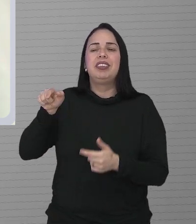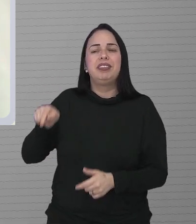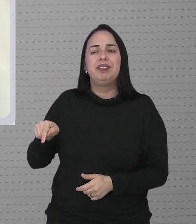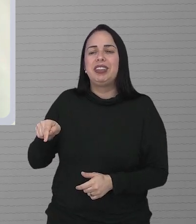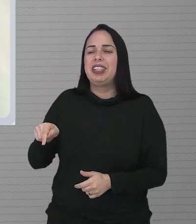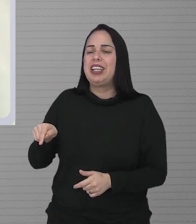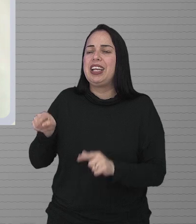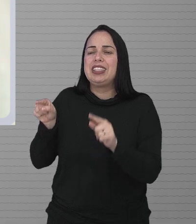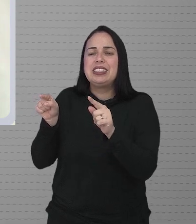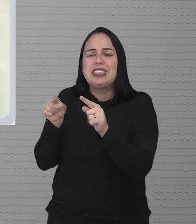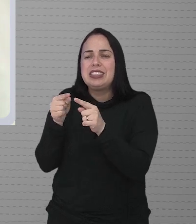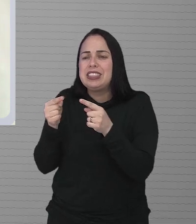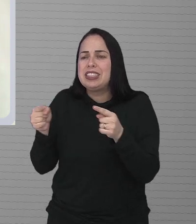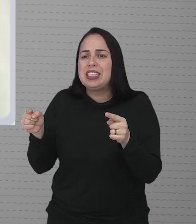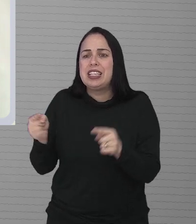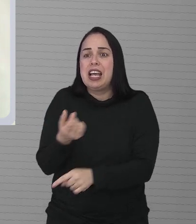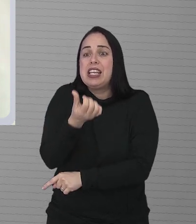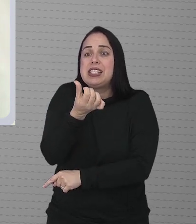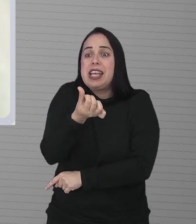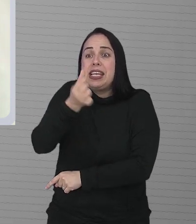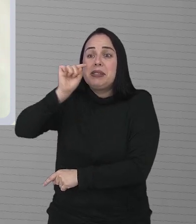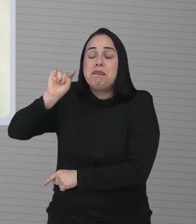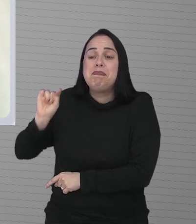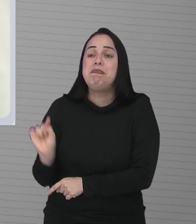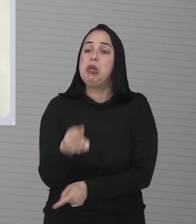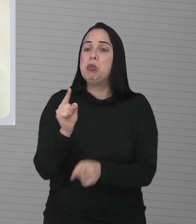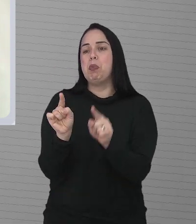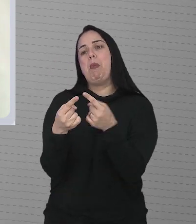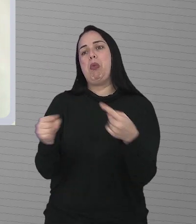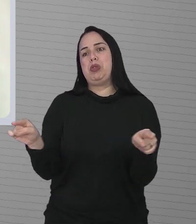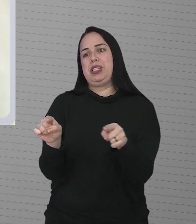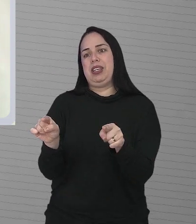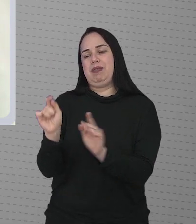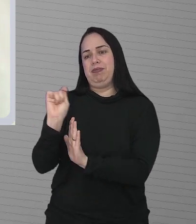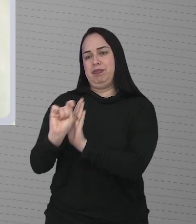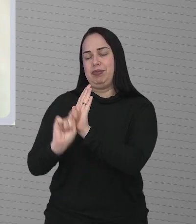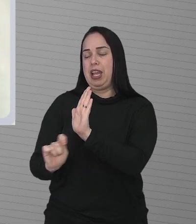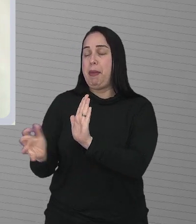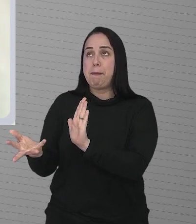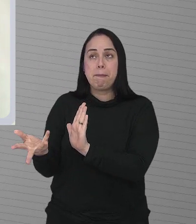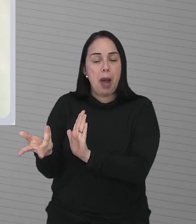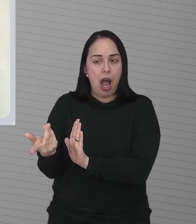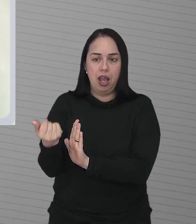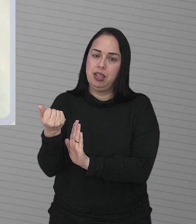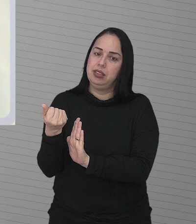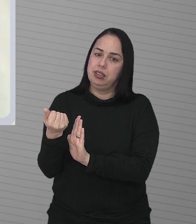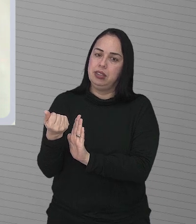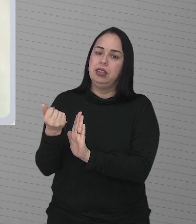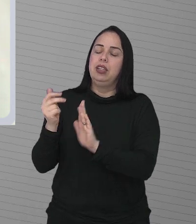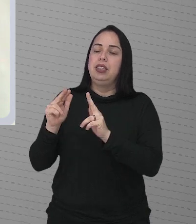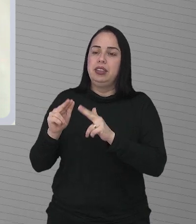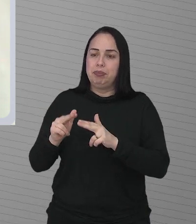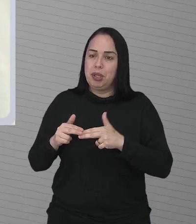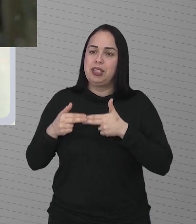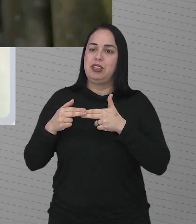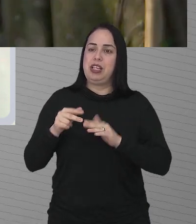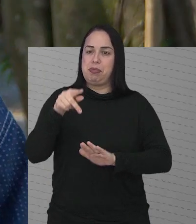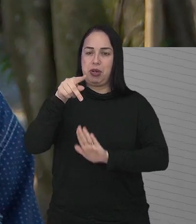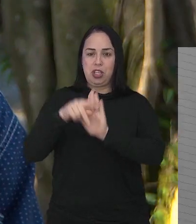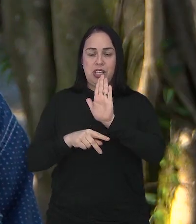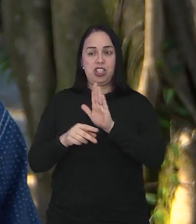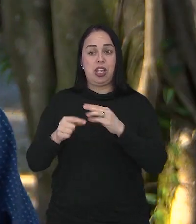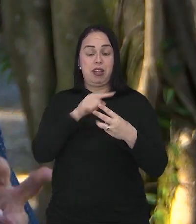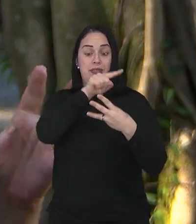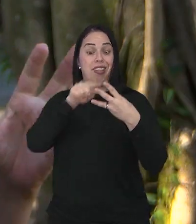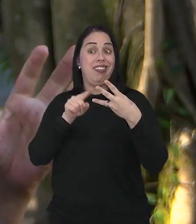obra com mais de 6.000 composições. Ele era genial. Então esse projeto, a gente já está na 3ª